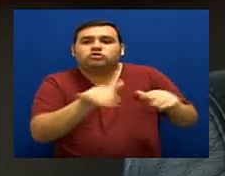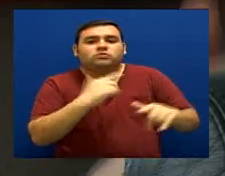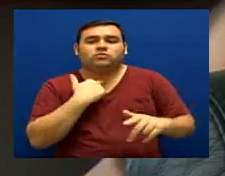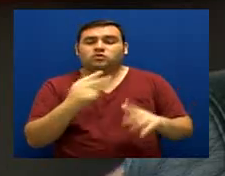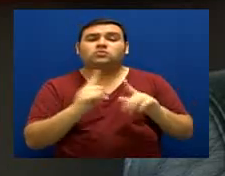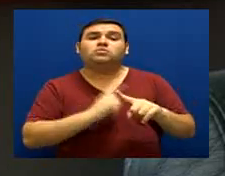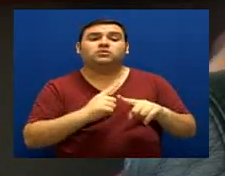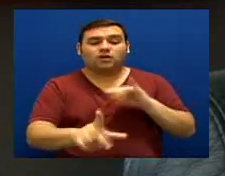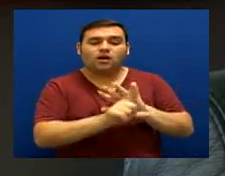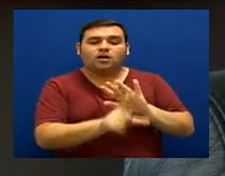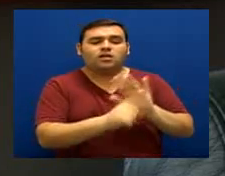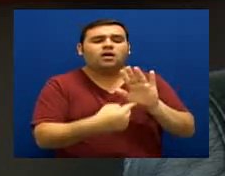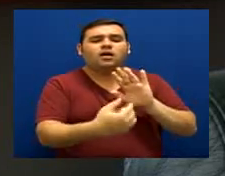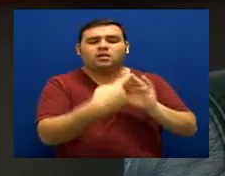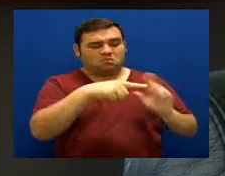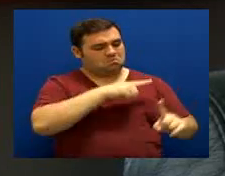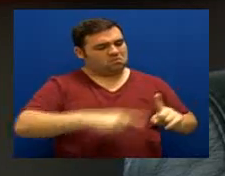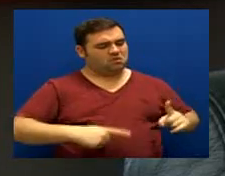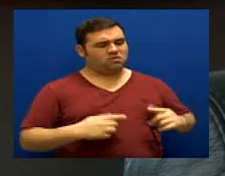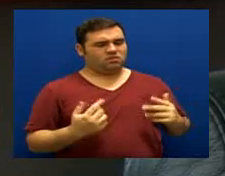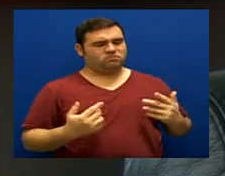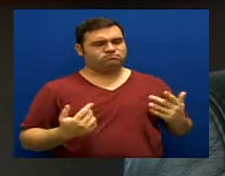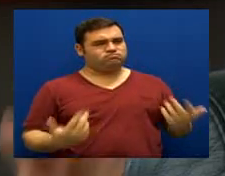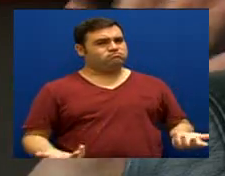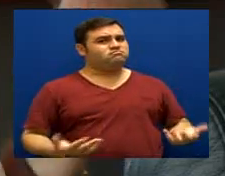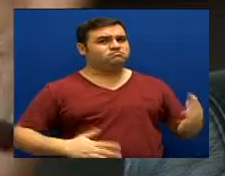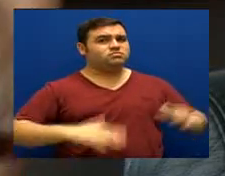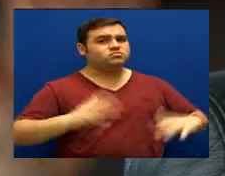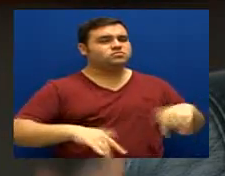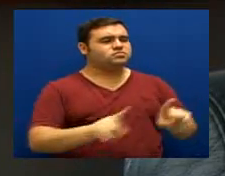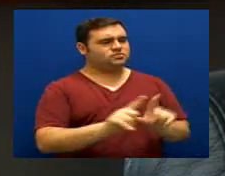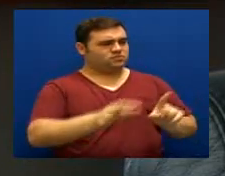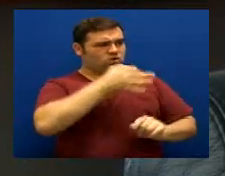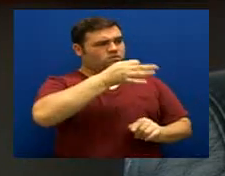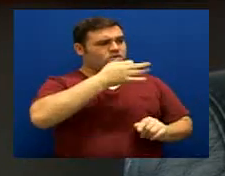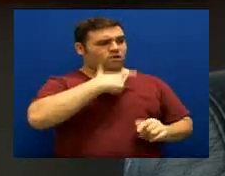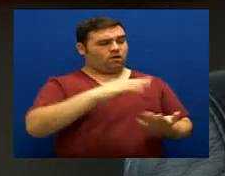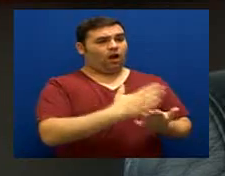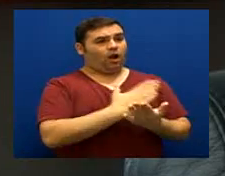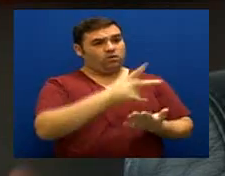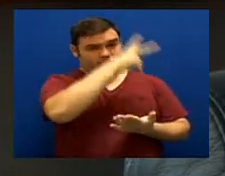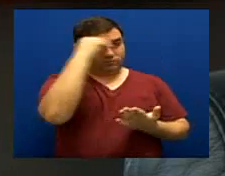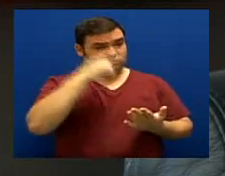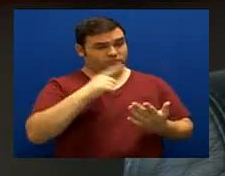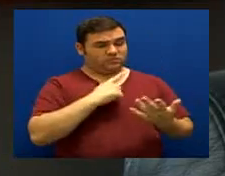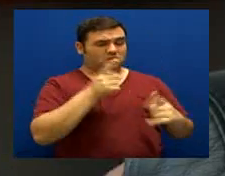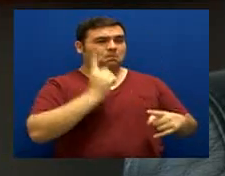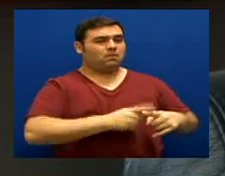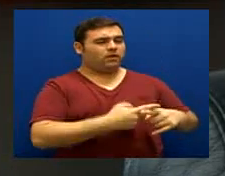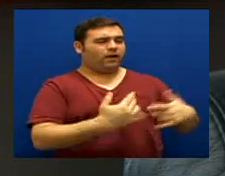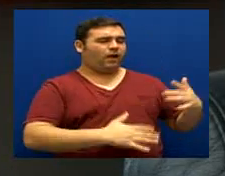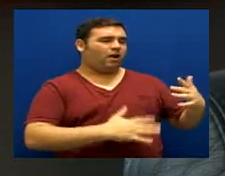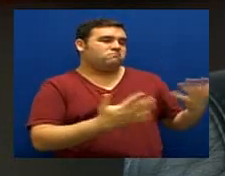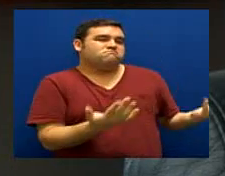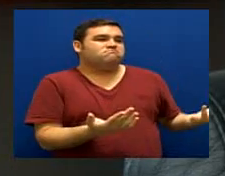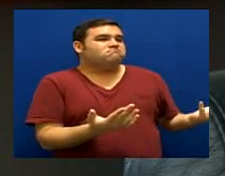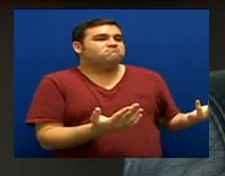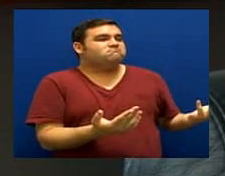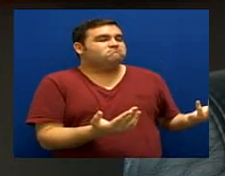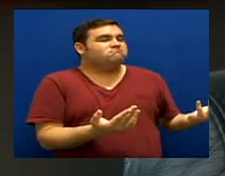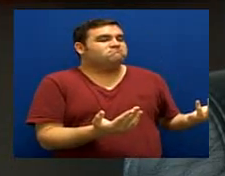porque a lei de responsabilidade fiscal não me permite muitas vezes é um argumento que o prefeito usa pra simplesmente não